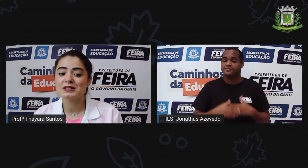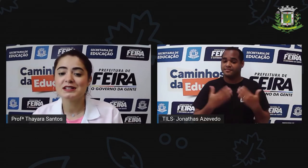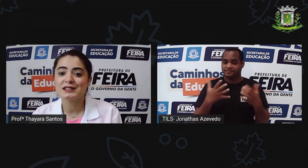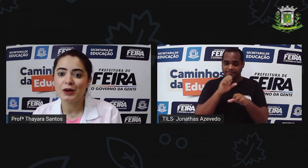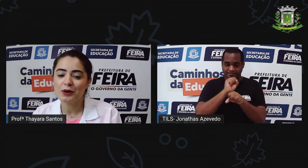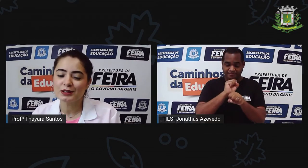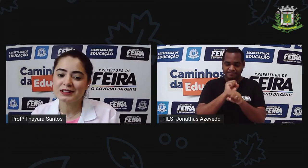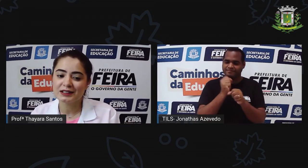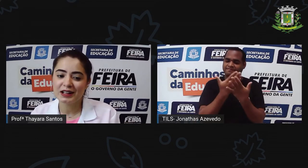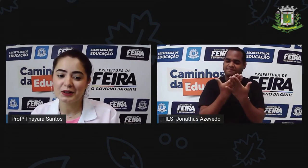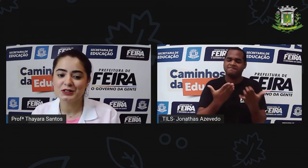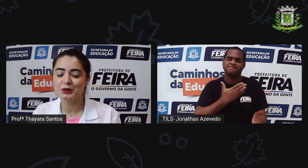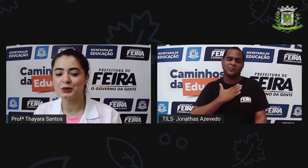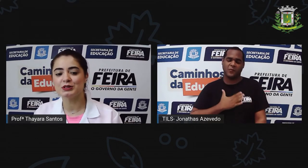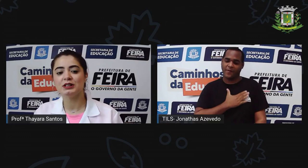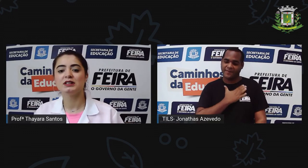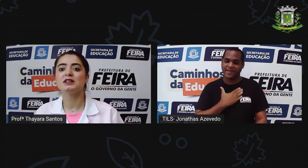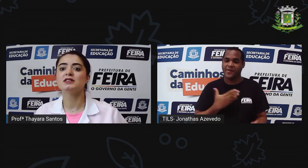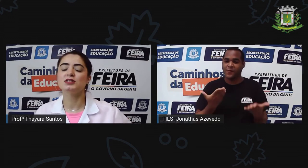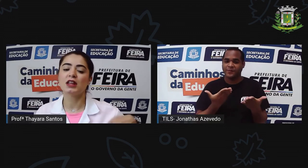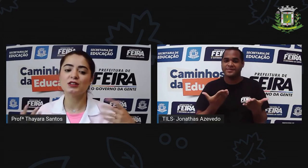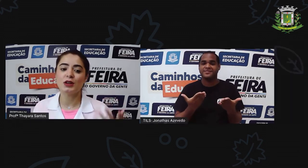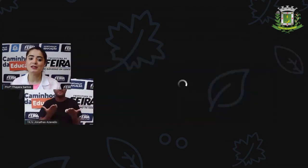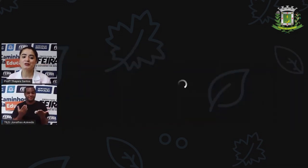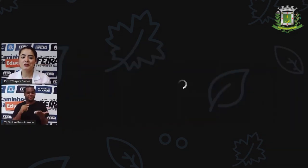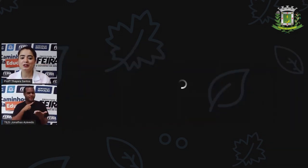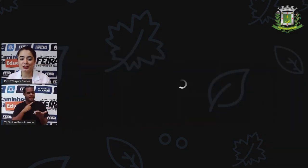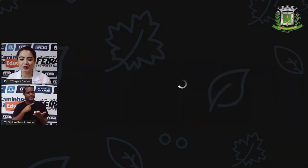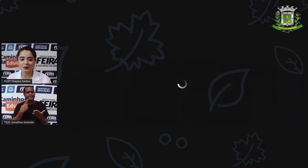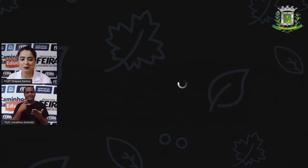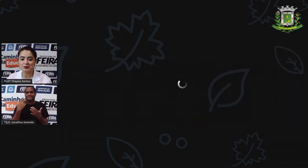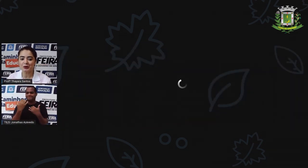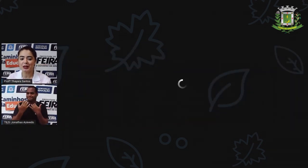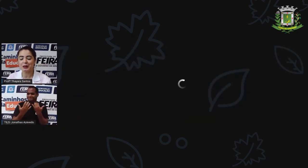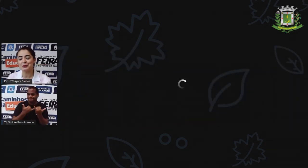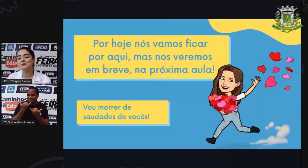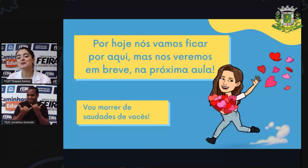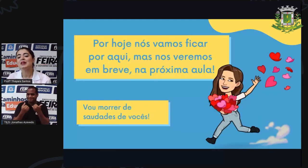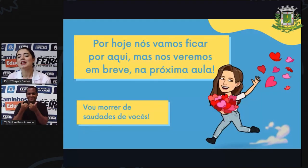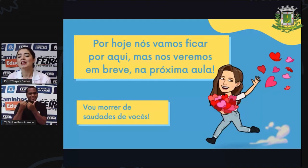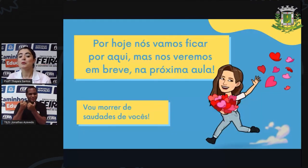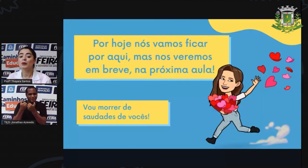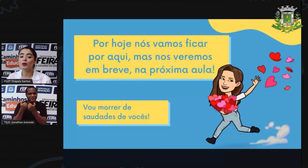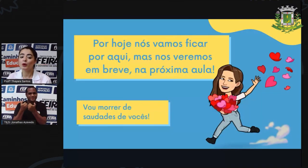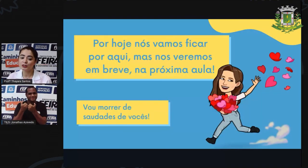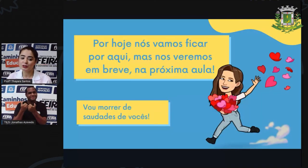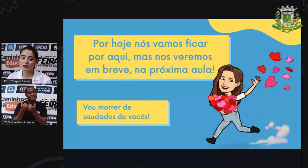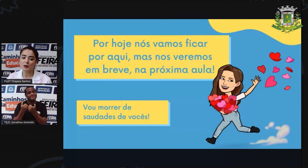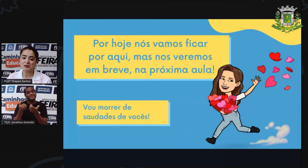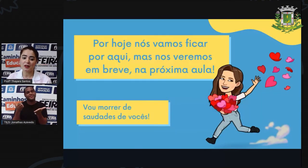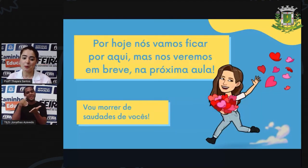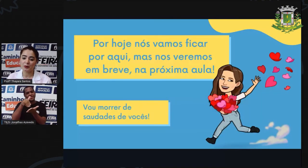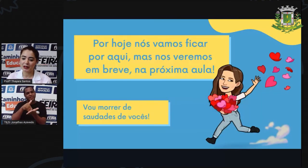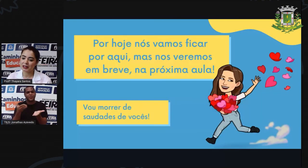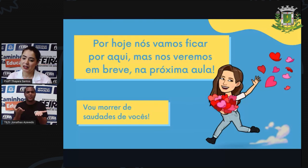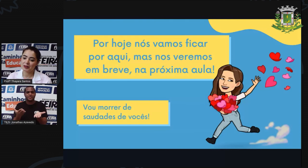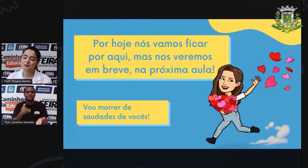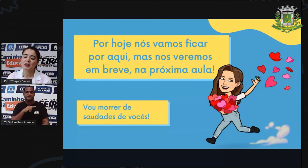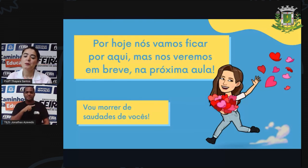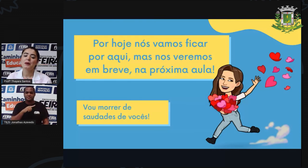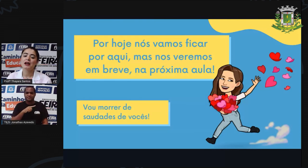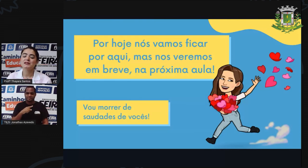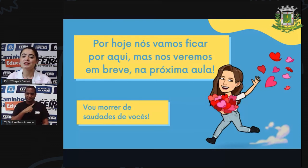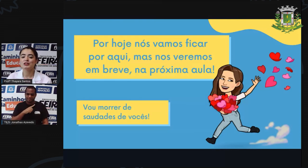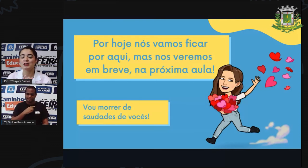espero que vocês tenham gostado da aula de hoje. Que estejam aí se divertindo com o joguinho. E por hoje, nós vamos ficar por aqui.